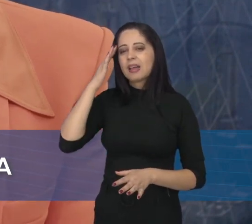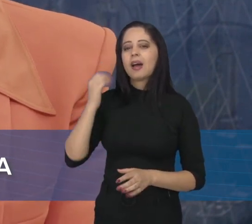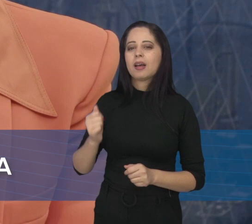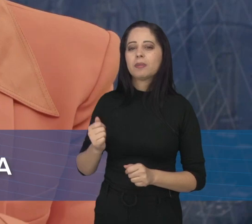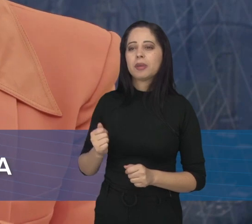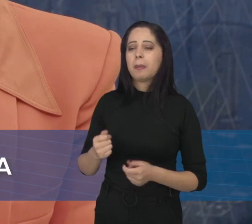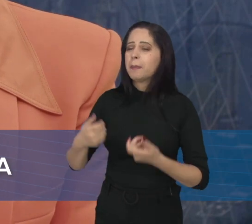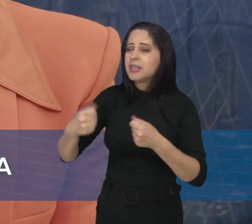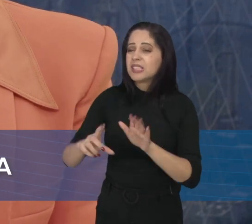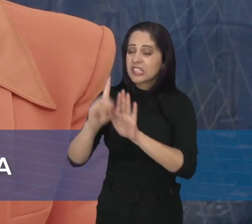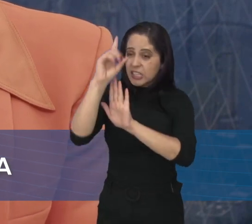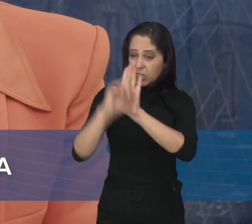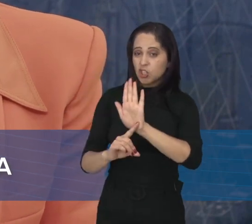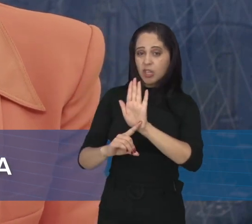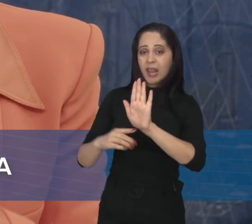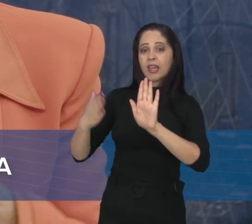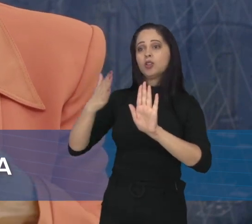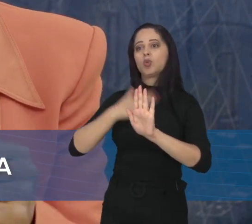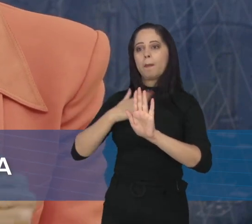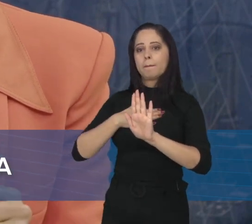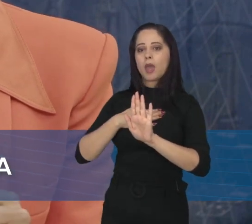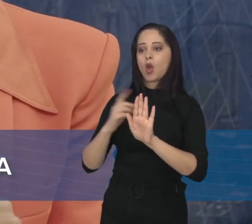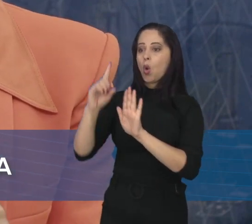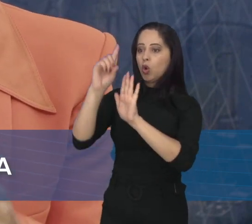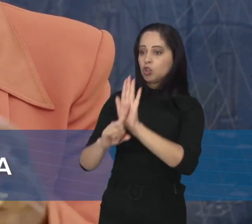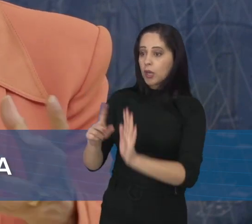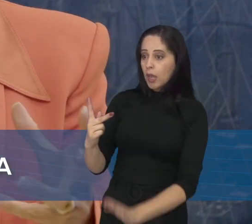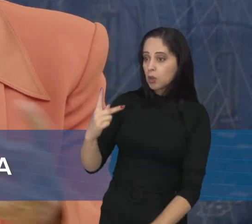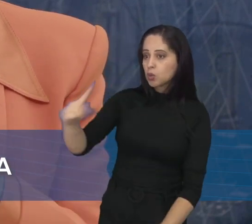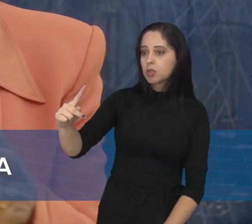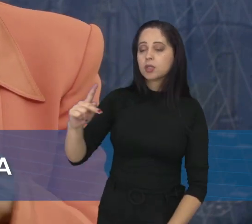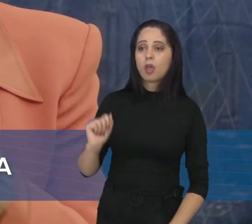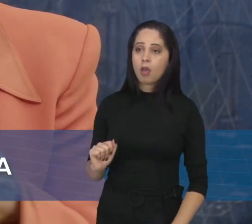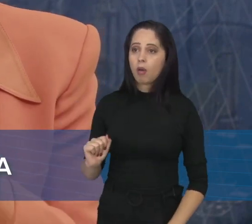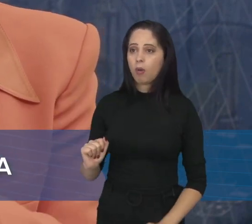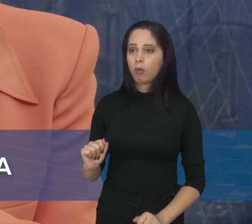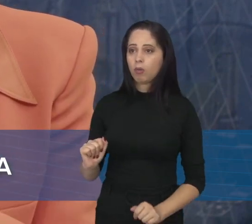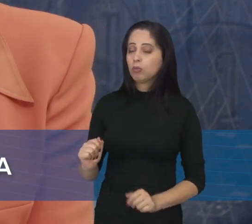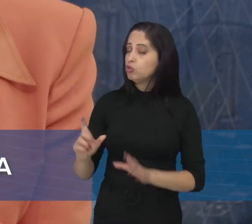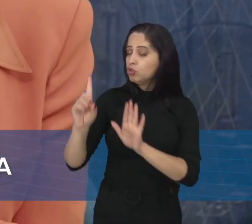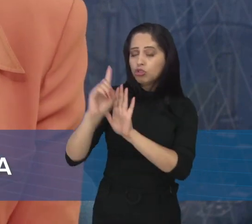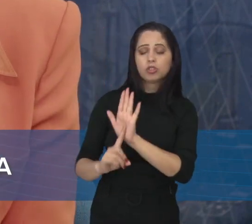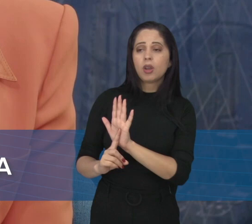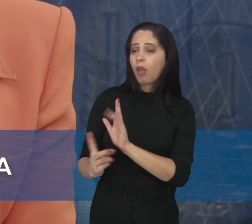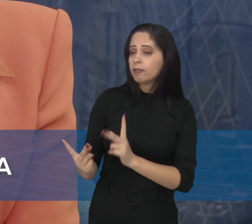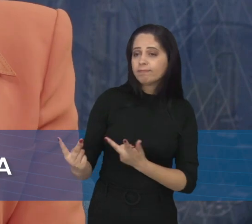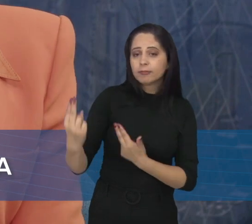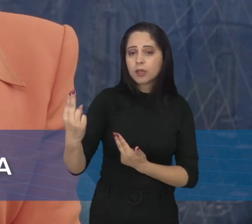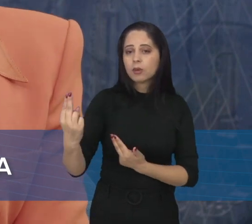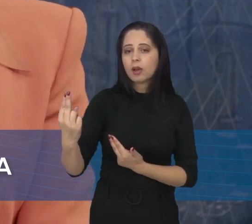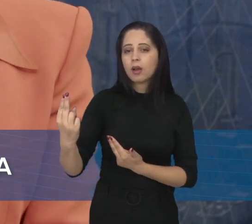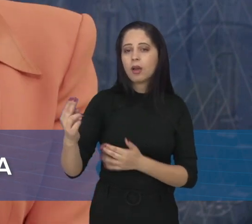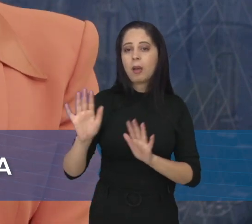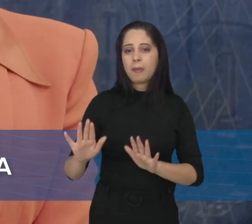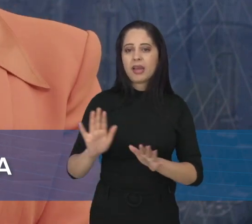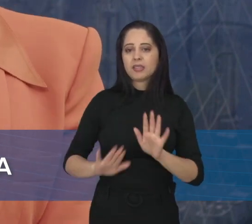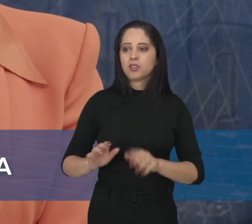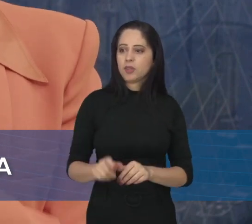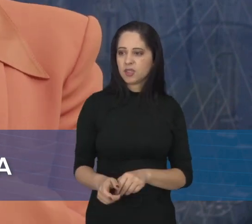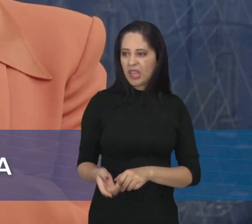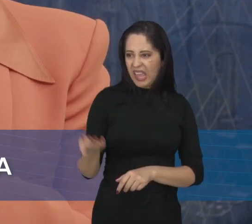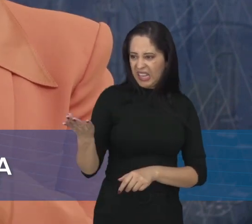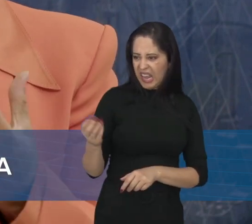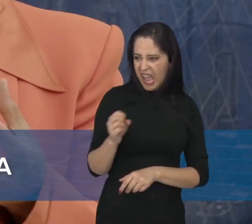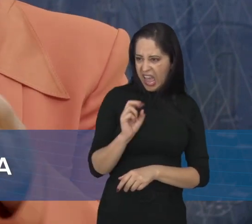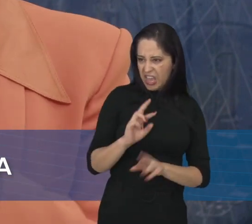né, Rafa? O direito de se relacionar com liberdade e segurança, mas quantas vezes a gente já não olha para o outro e é meio diferente, a gente já não se arma para